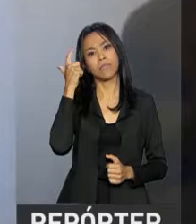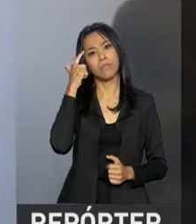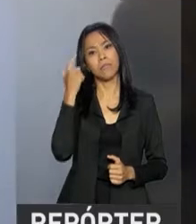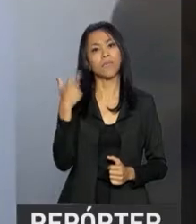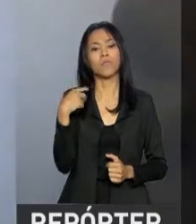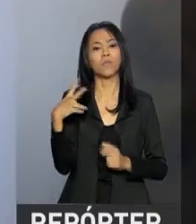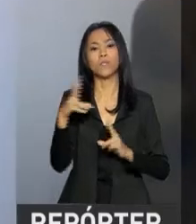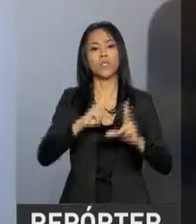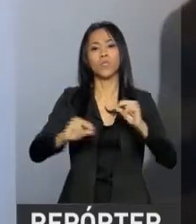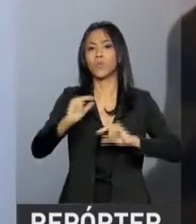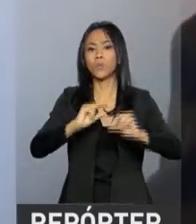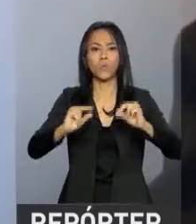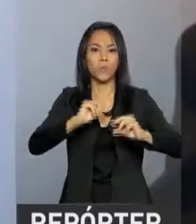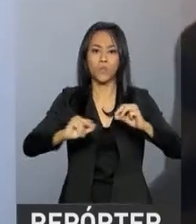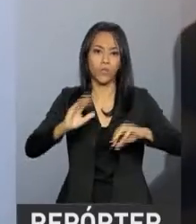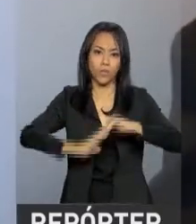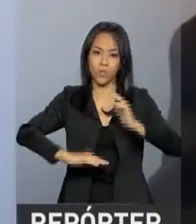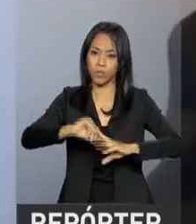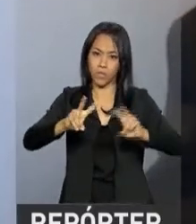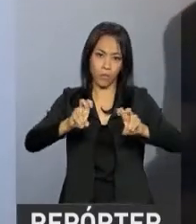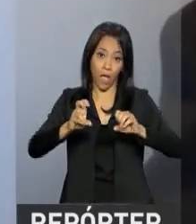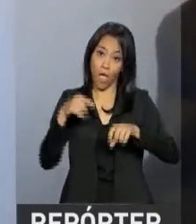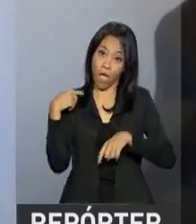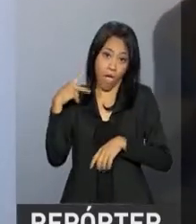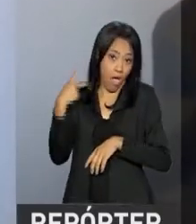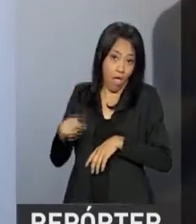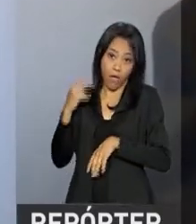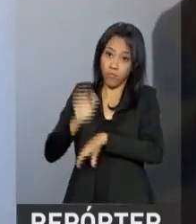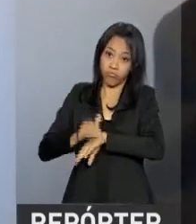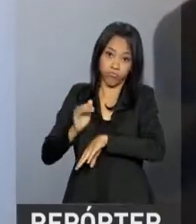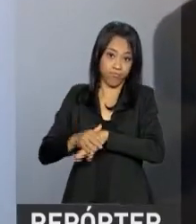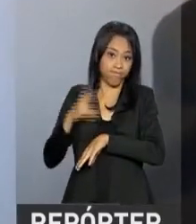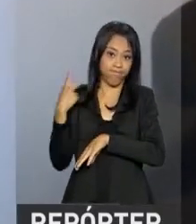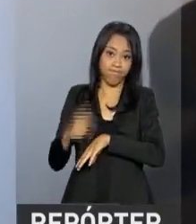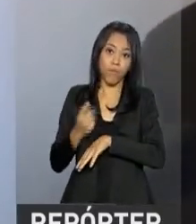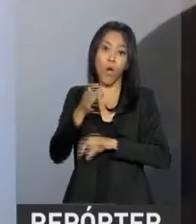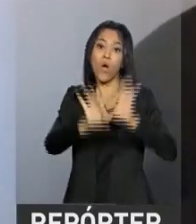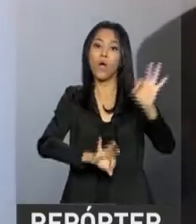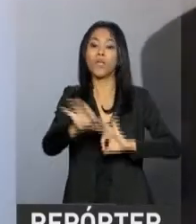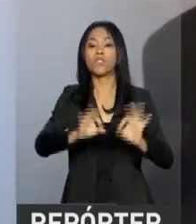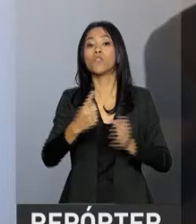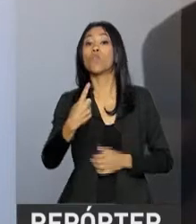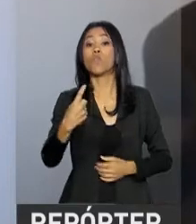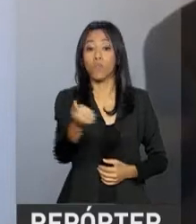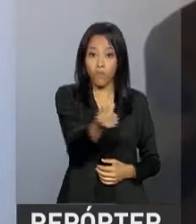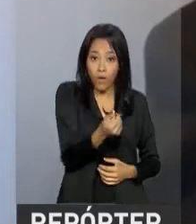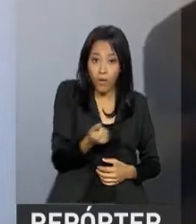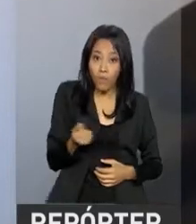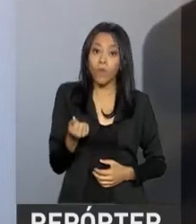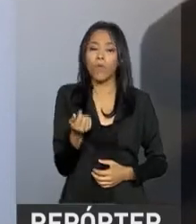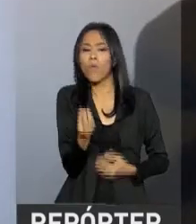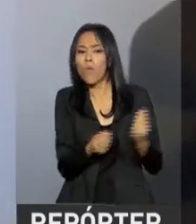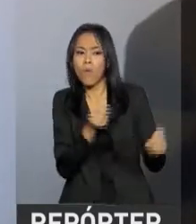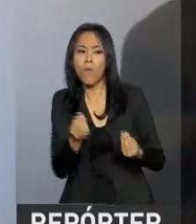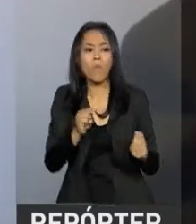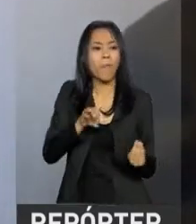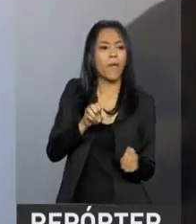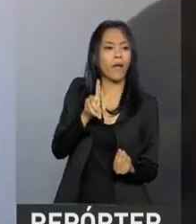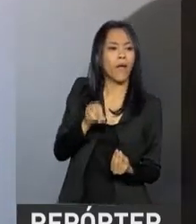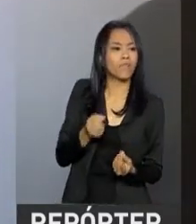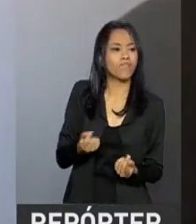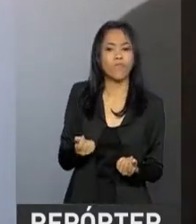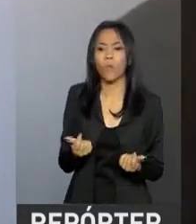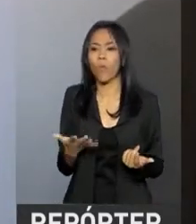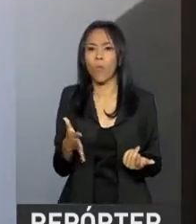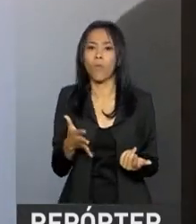a esse respeito. A Petrobras fixa o seu preço de acordo com as condições de mercado e de